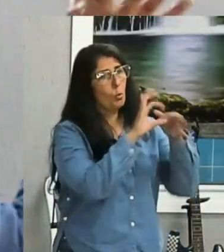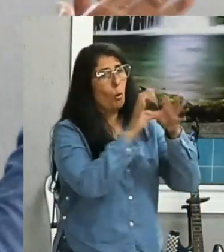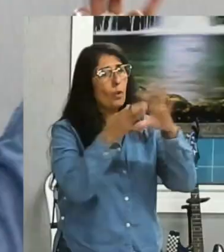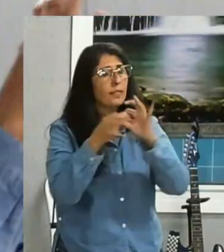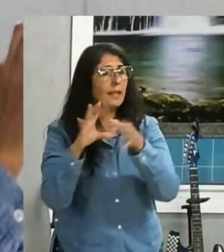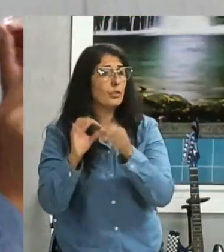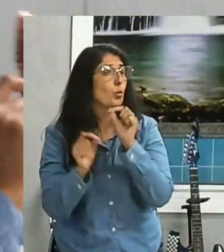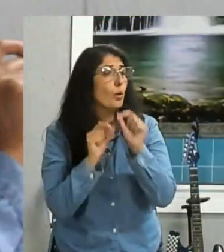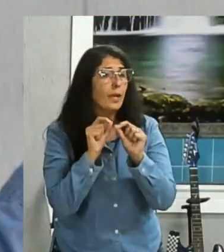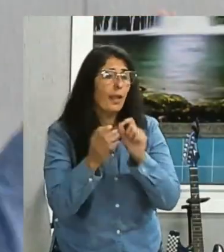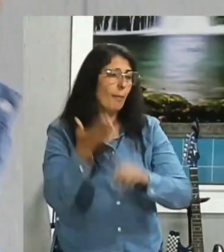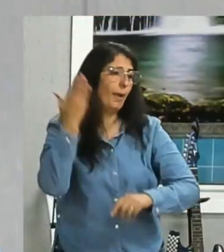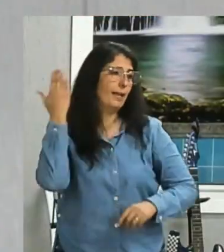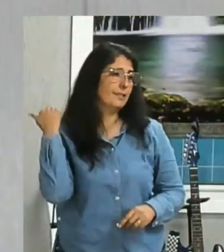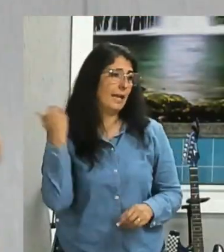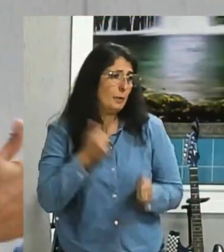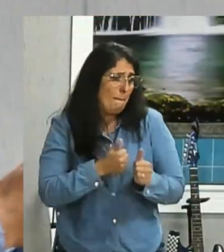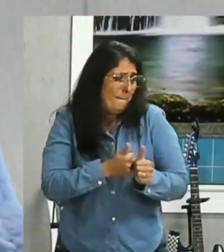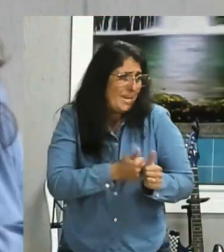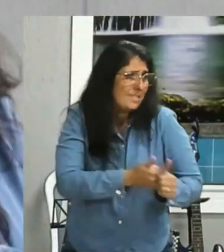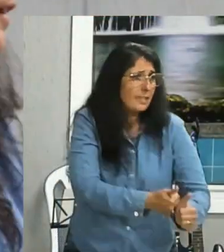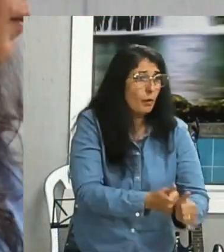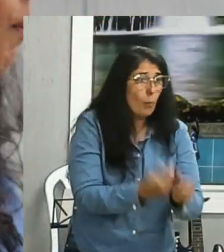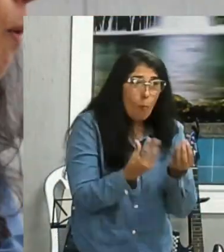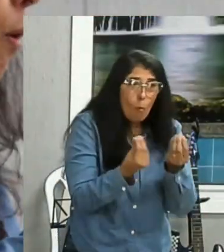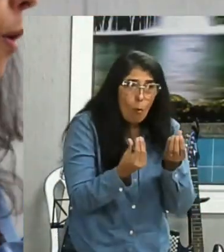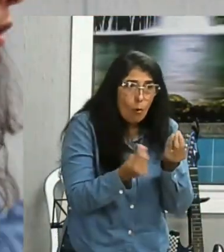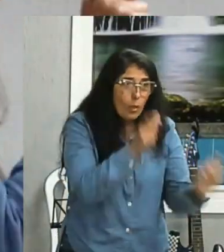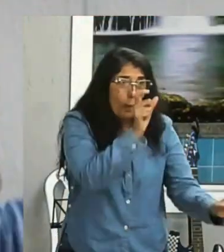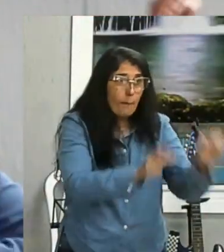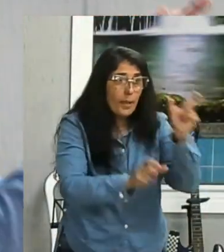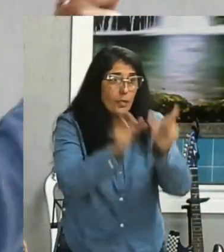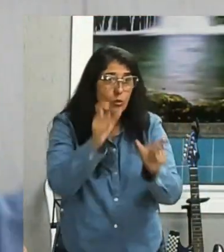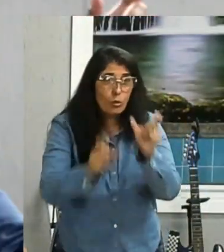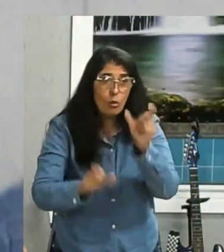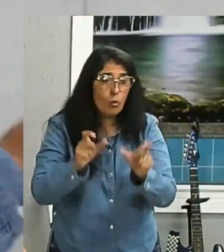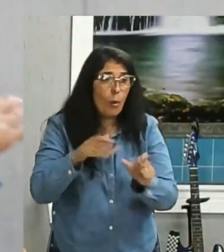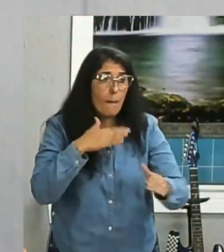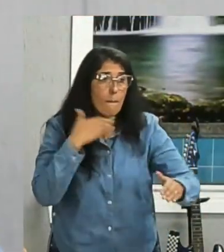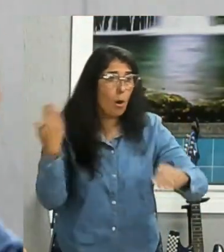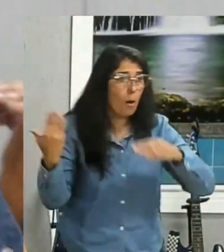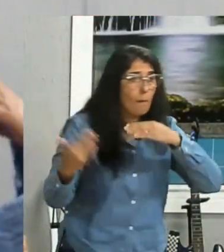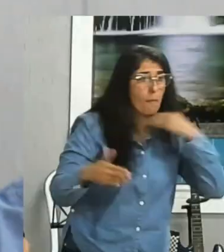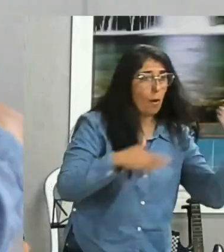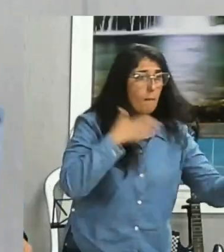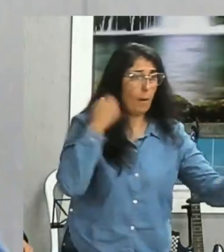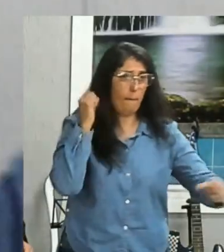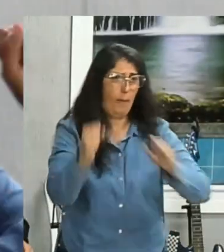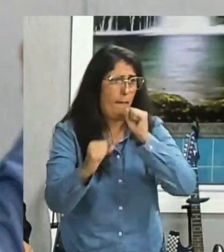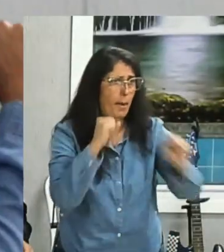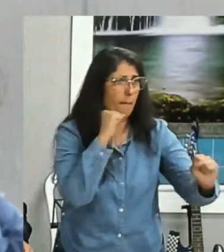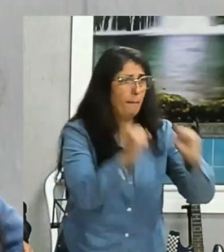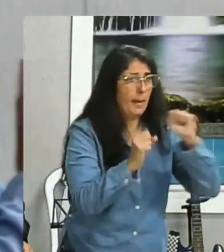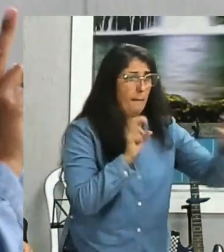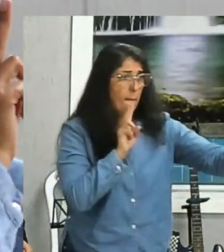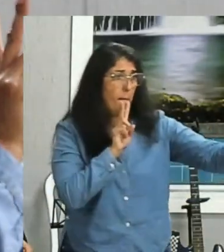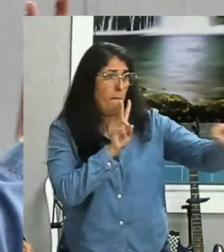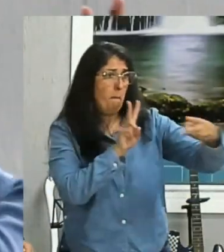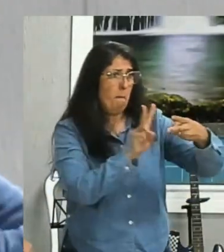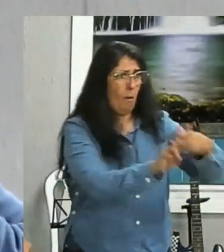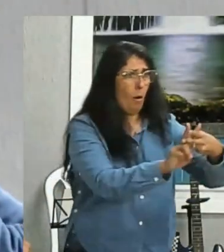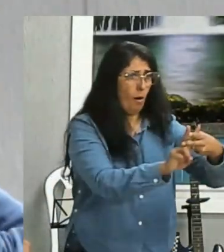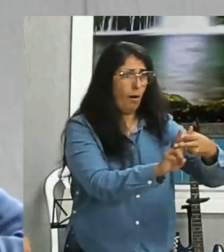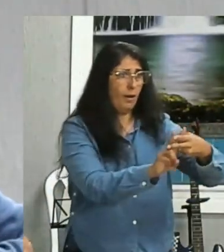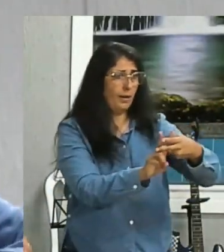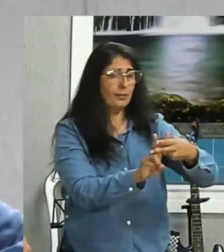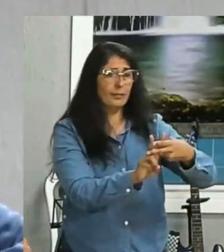de perseguição e morte. Os crentes estavam sendo enclausurados,